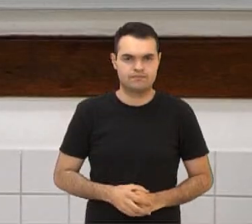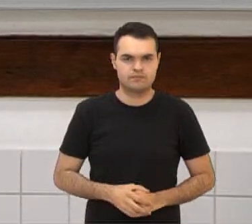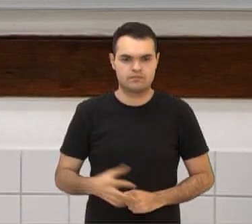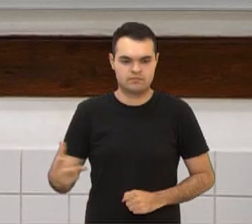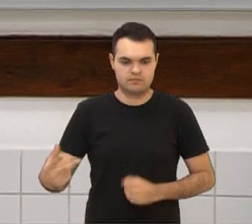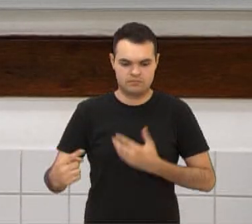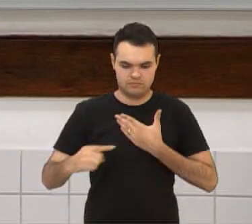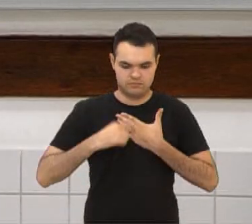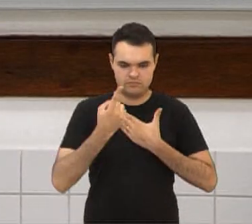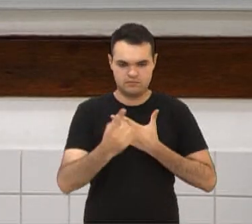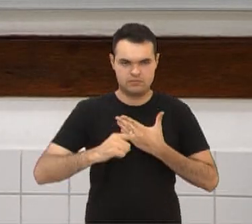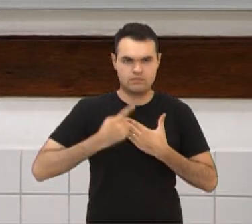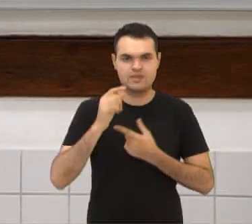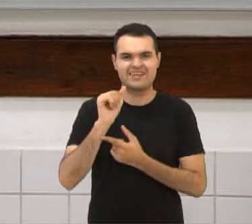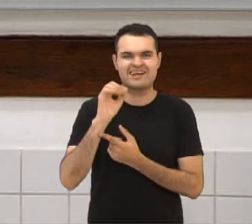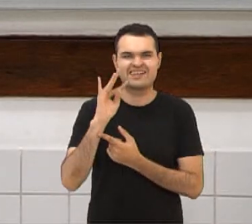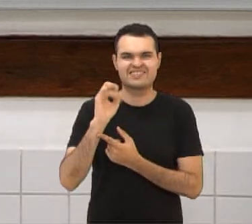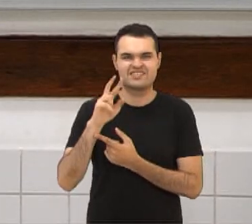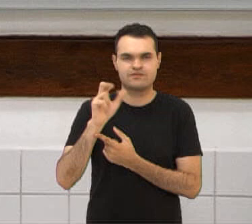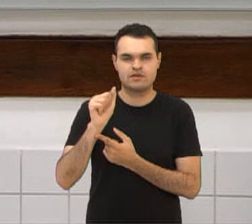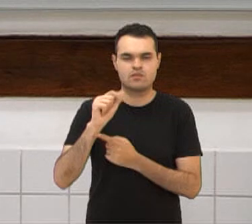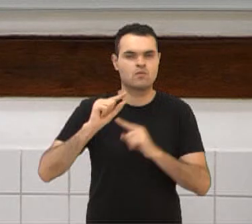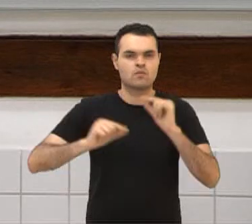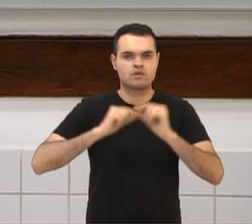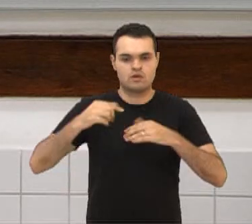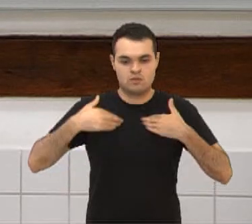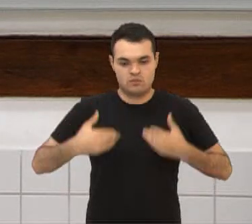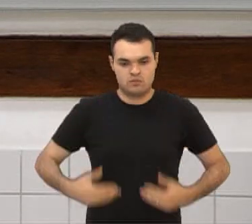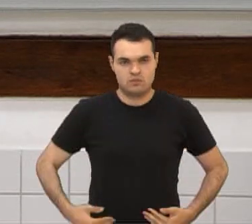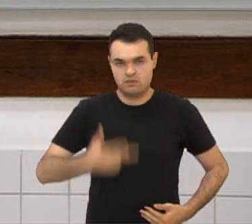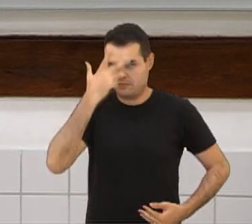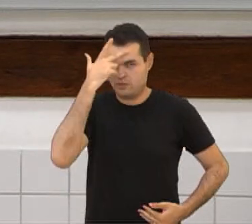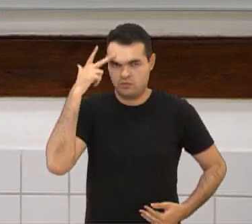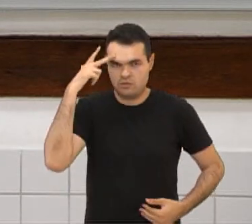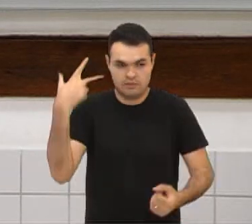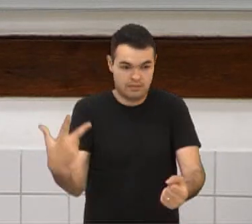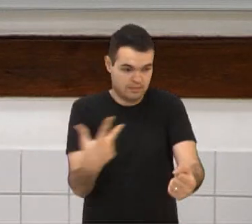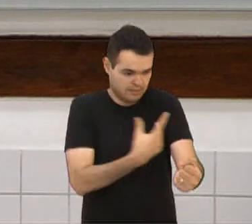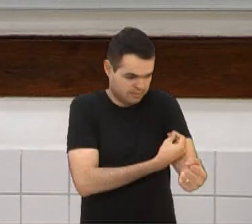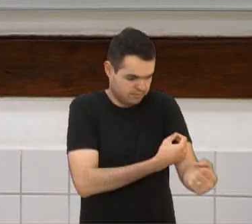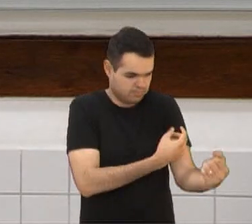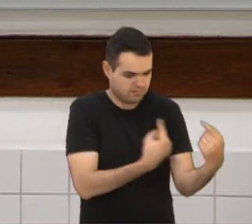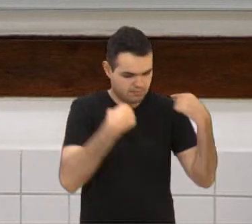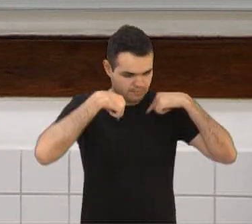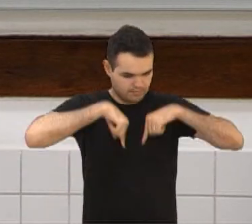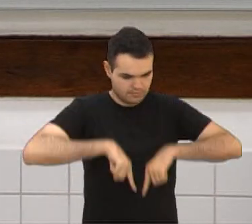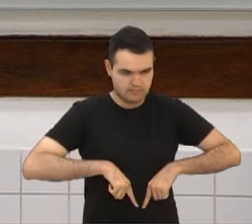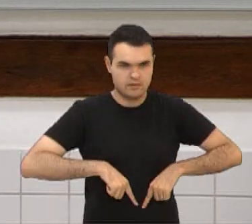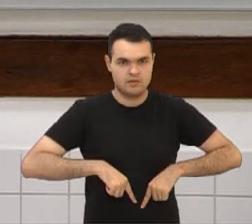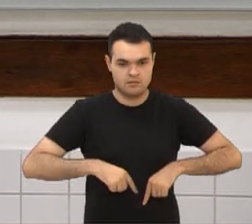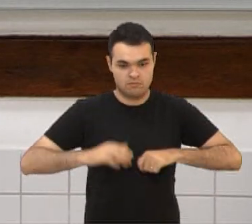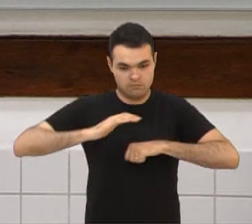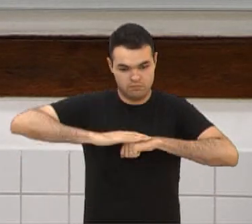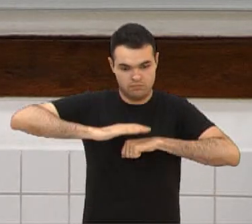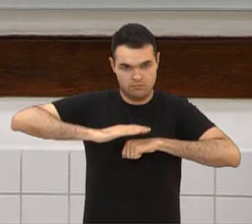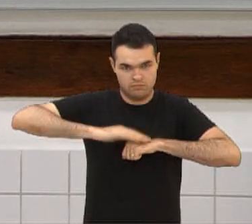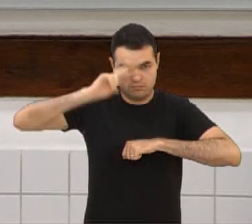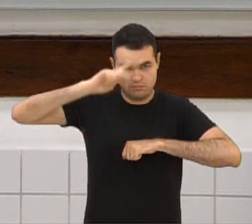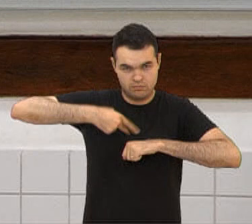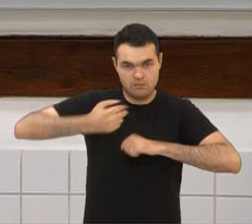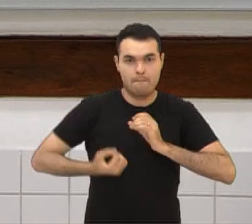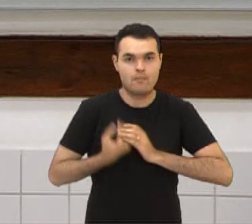Imunização ativa, porque faz com que o organismo da pessoa que recebeu a vacina produza seus próprios